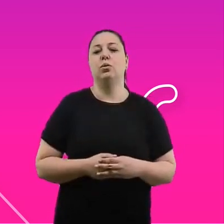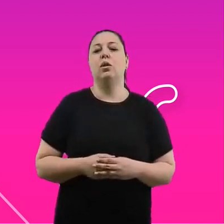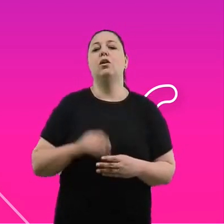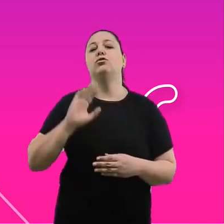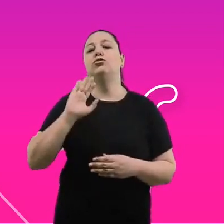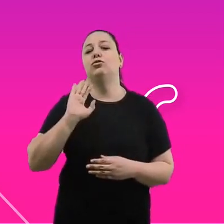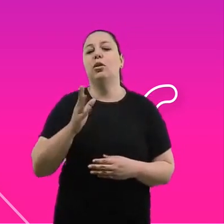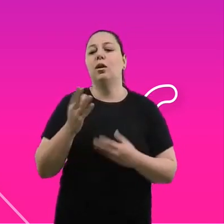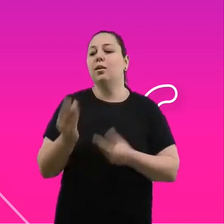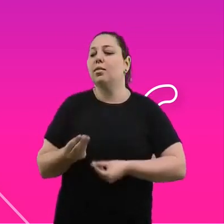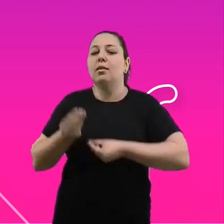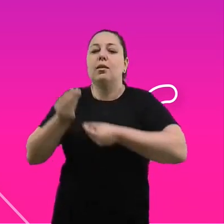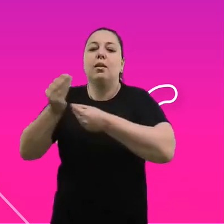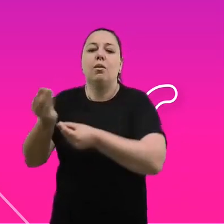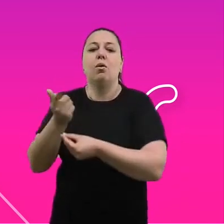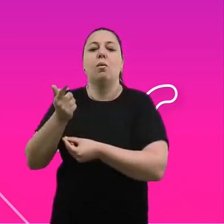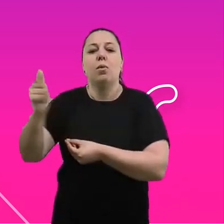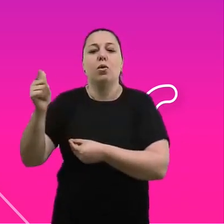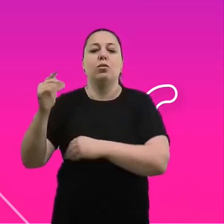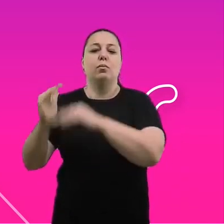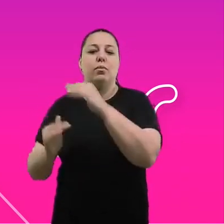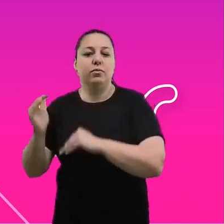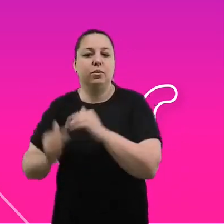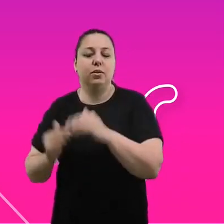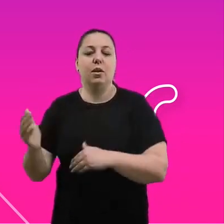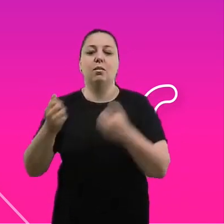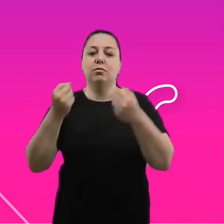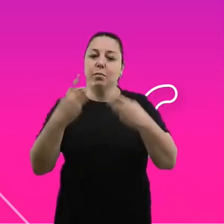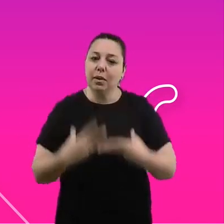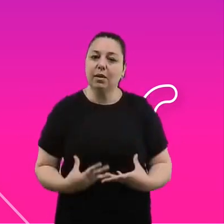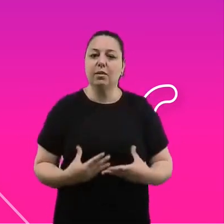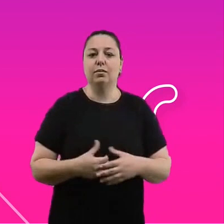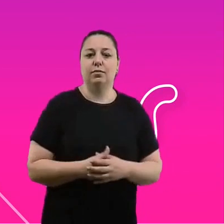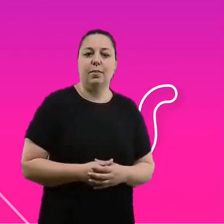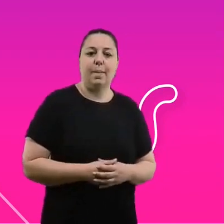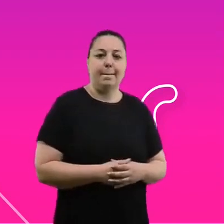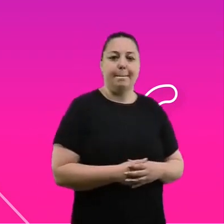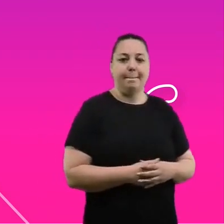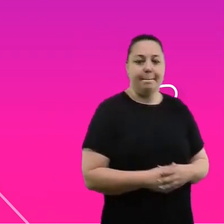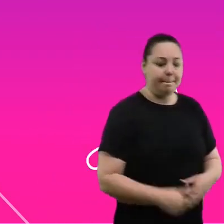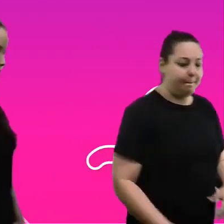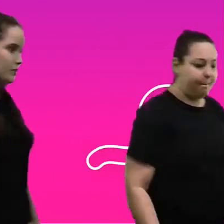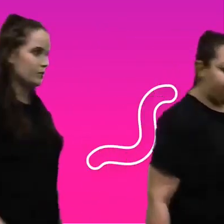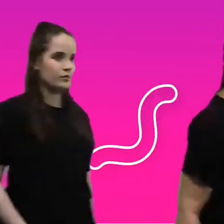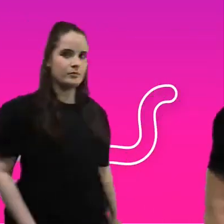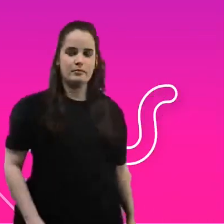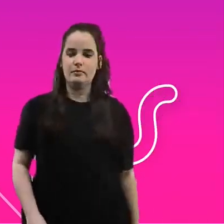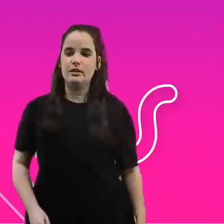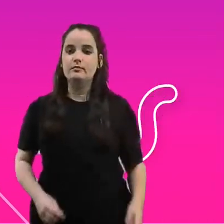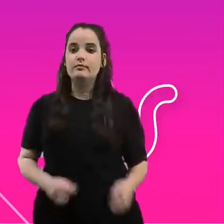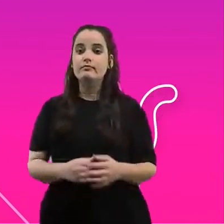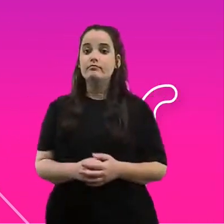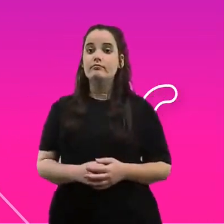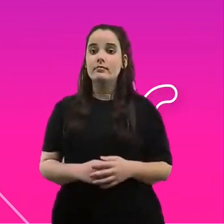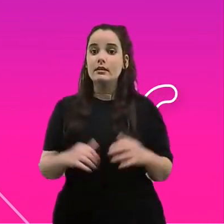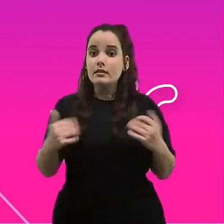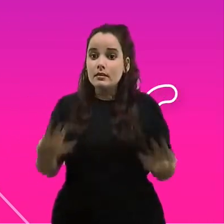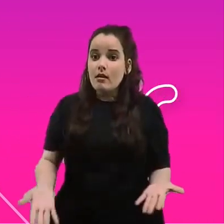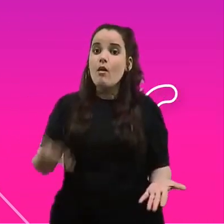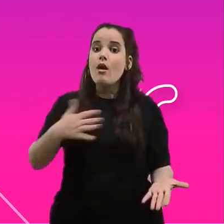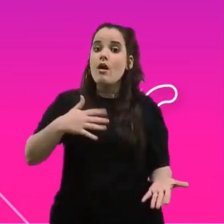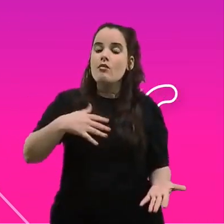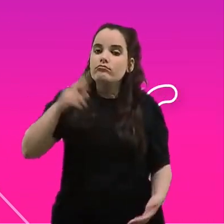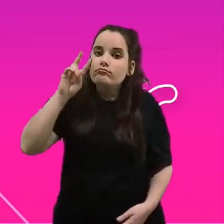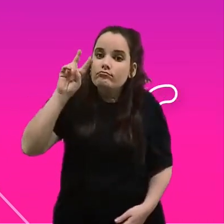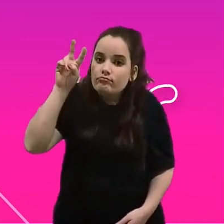social, e clicando em cada item, no verde ou no vermelho, me aparece a relação dos processos. Então, eu consigo ver quais os